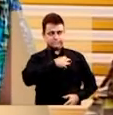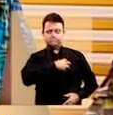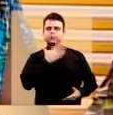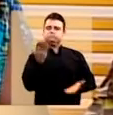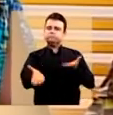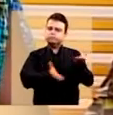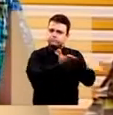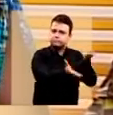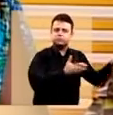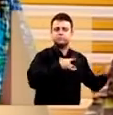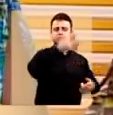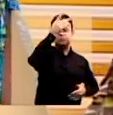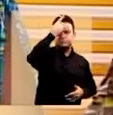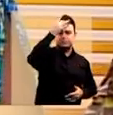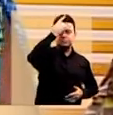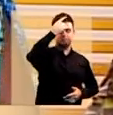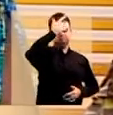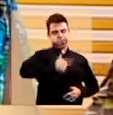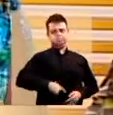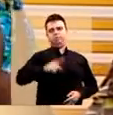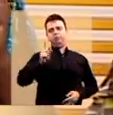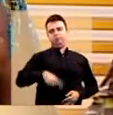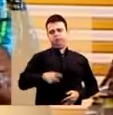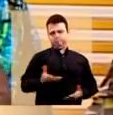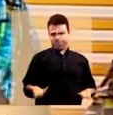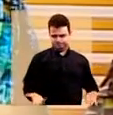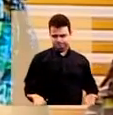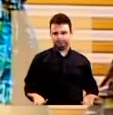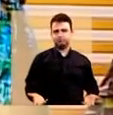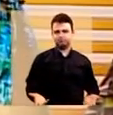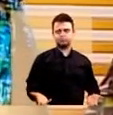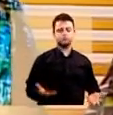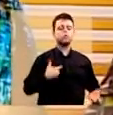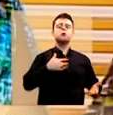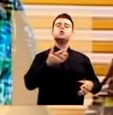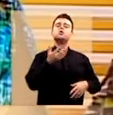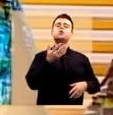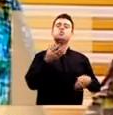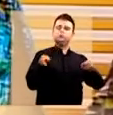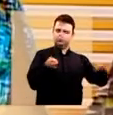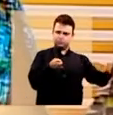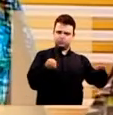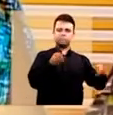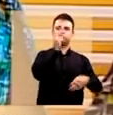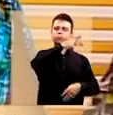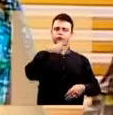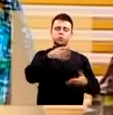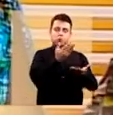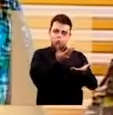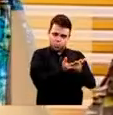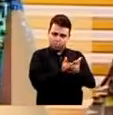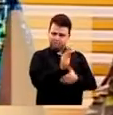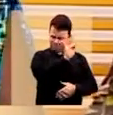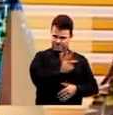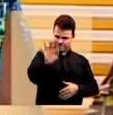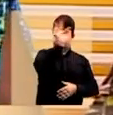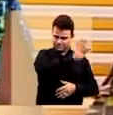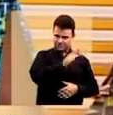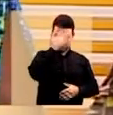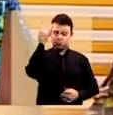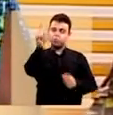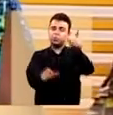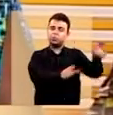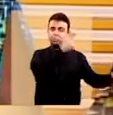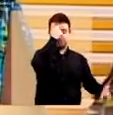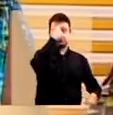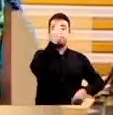emocional, sentimental, psíquica, exato, psicológica. Sim. Porque quando a gente fala dessa formação de professores, você tem a cultura de que as pessoas,